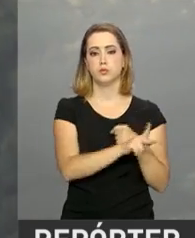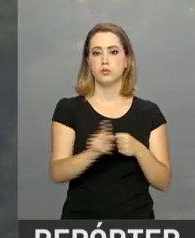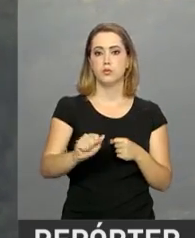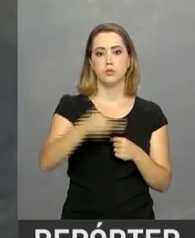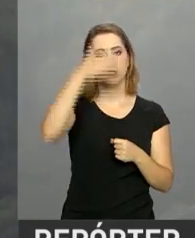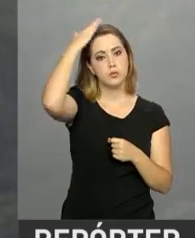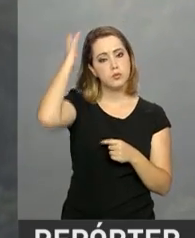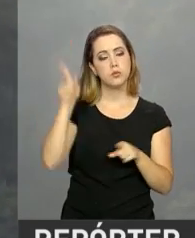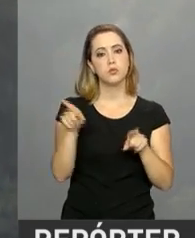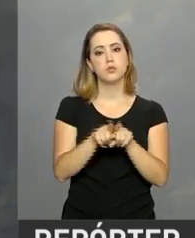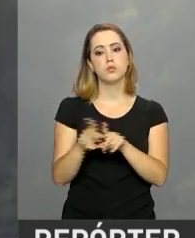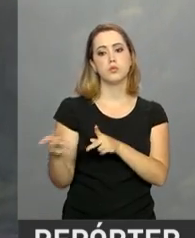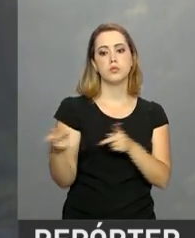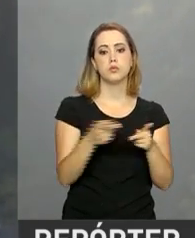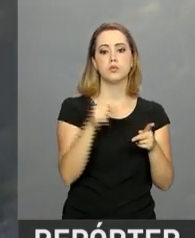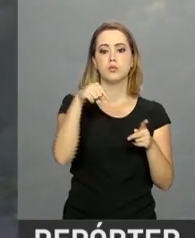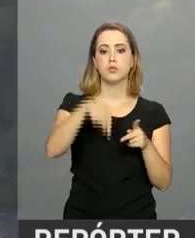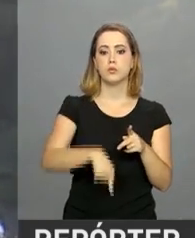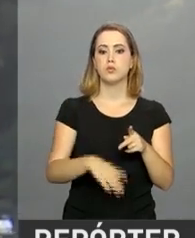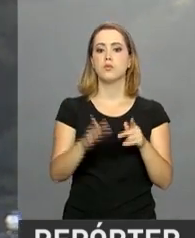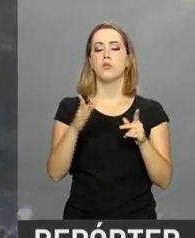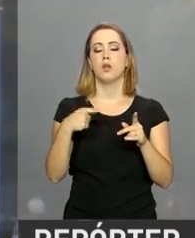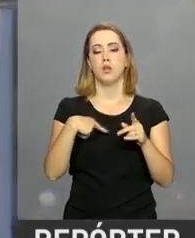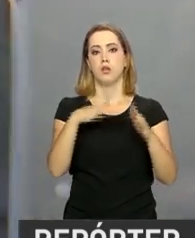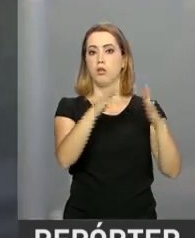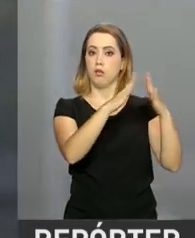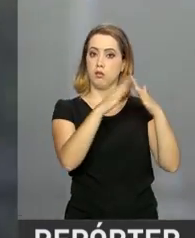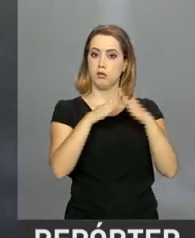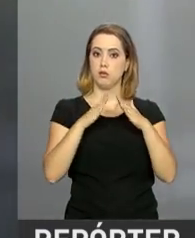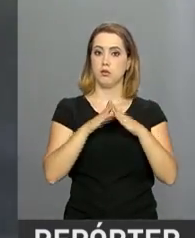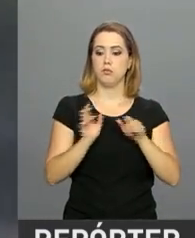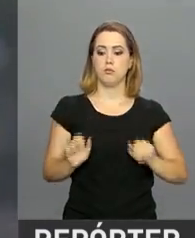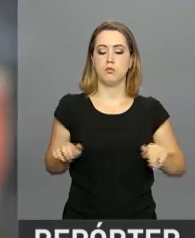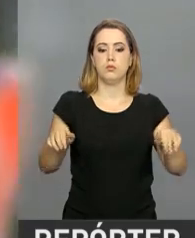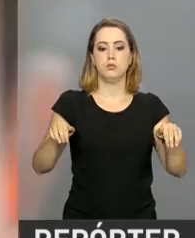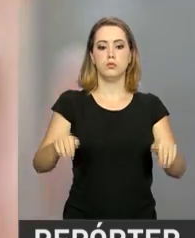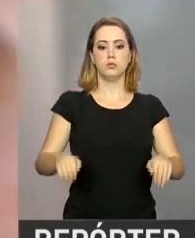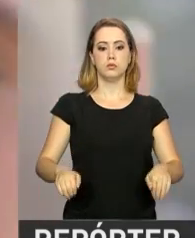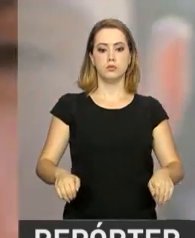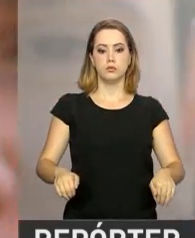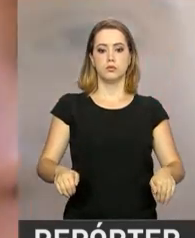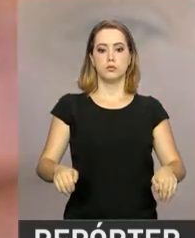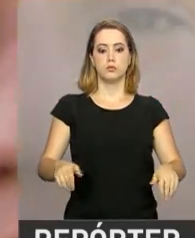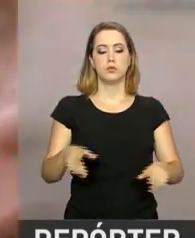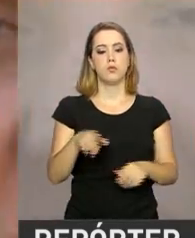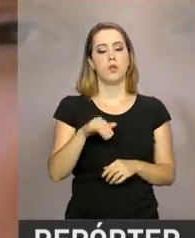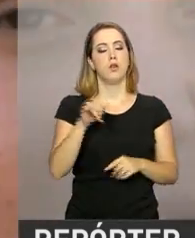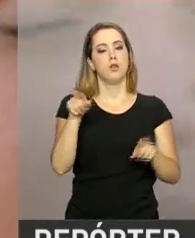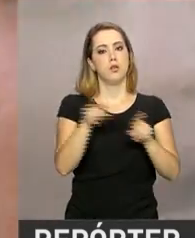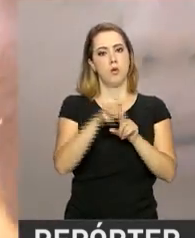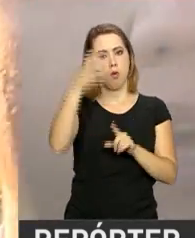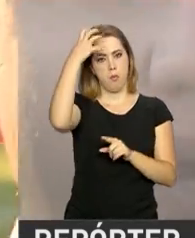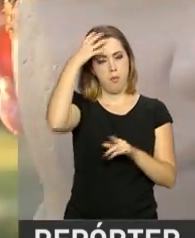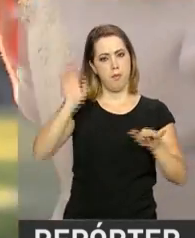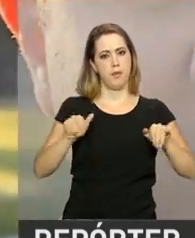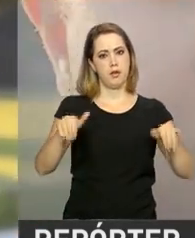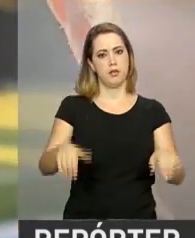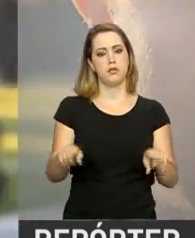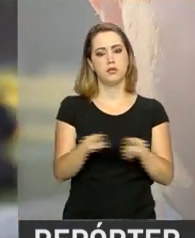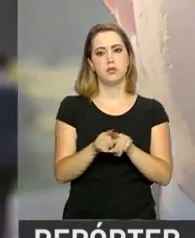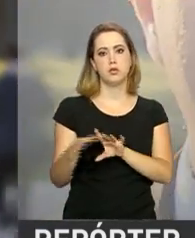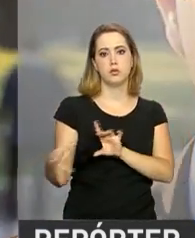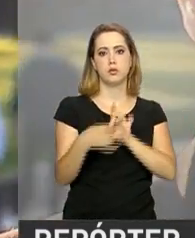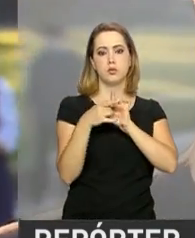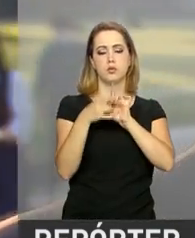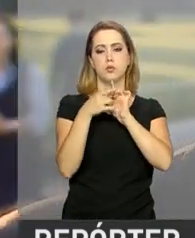vai ser recebido aqui no palácio Imperial pelo Imperador aqu rito que simboliza o estado e a união das